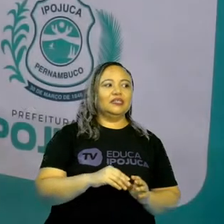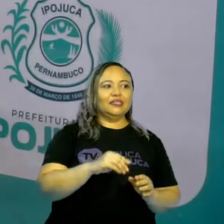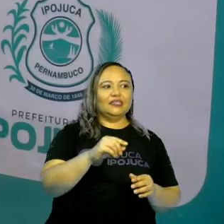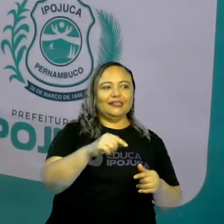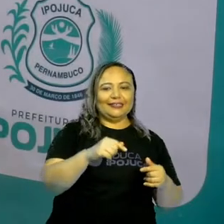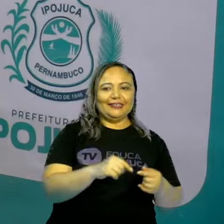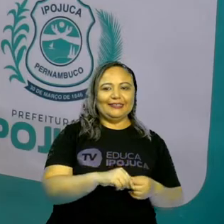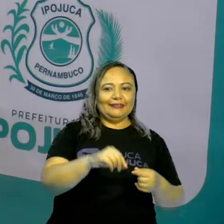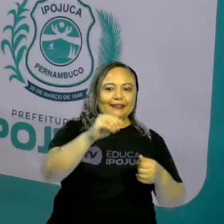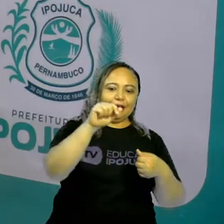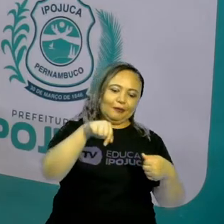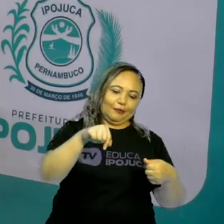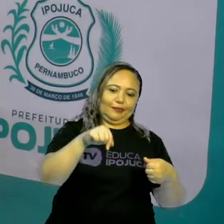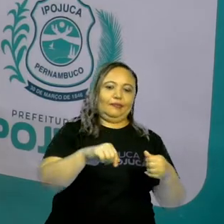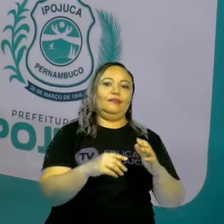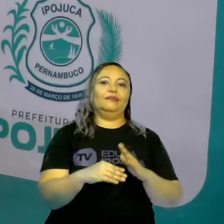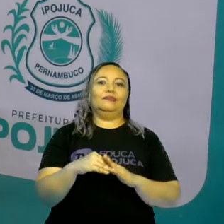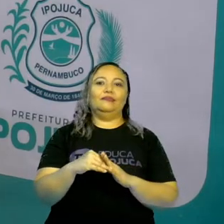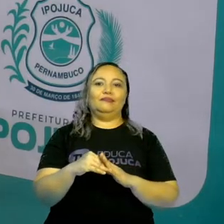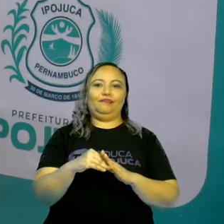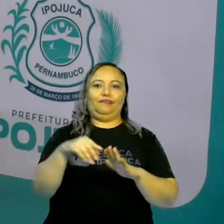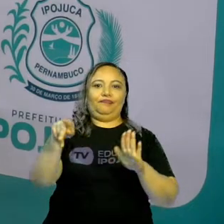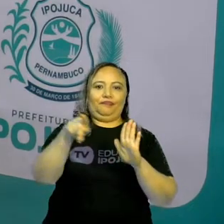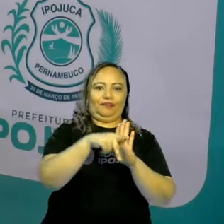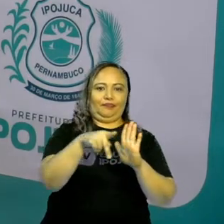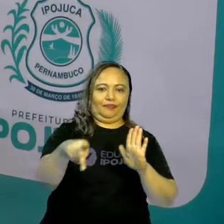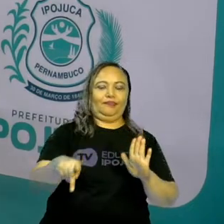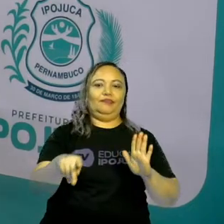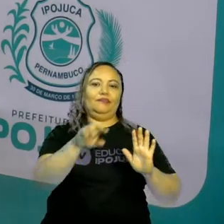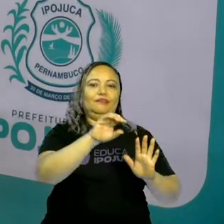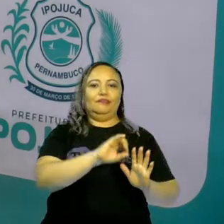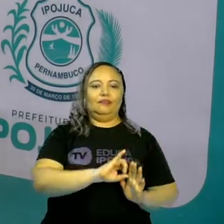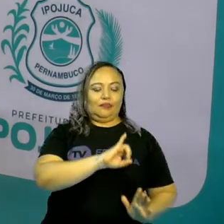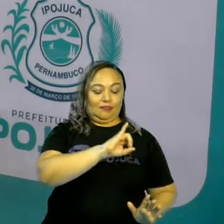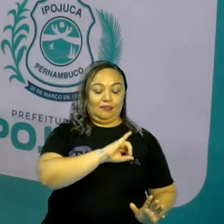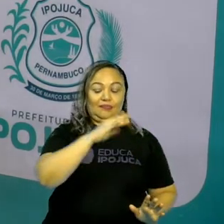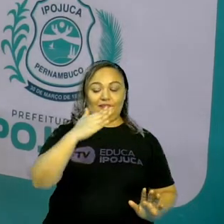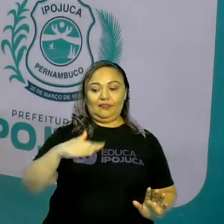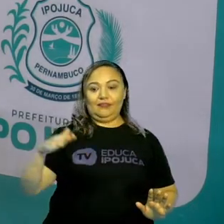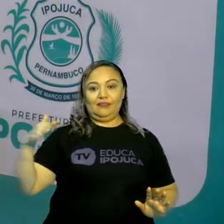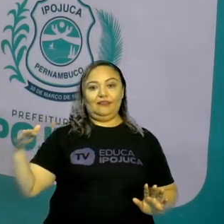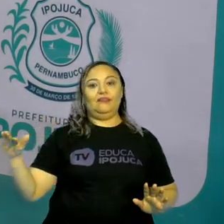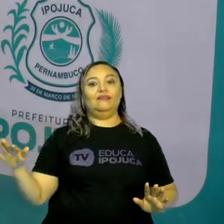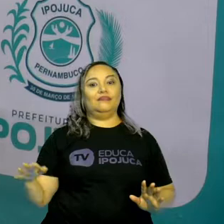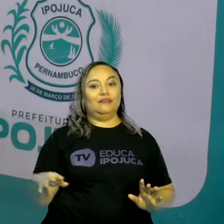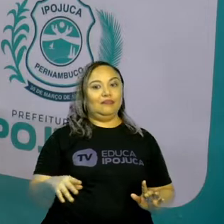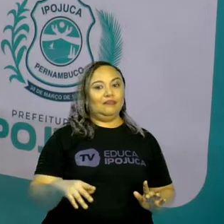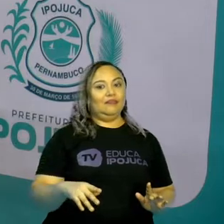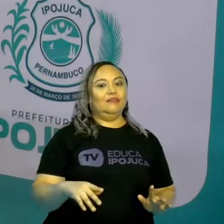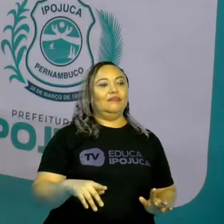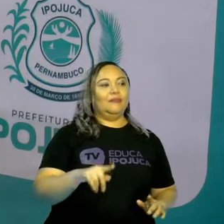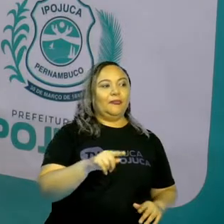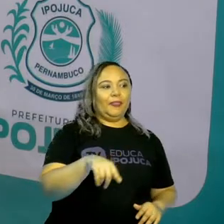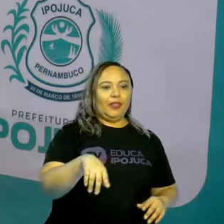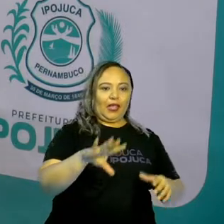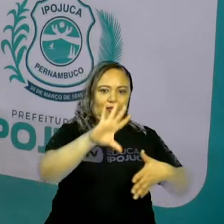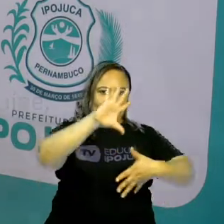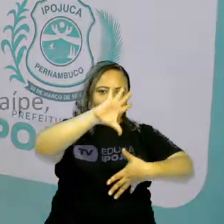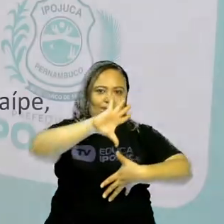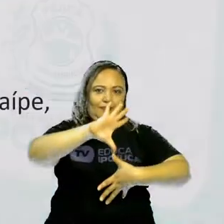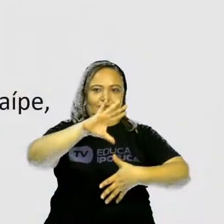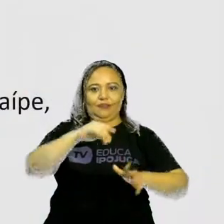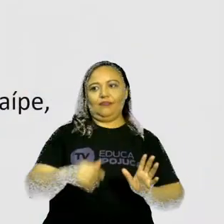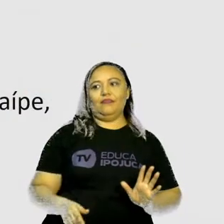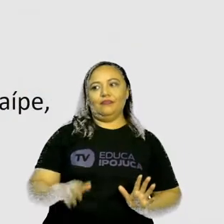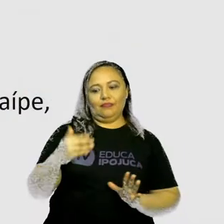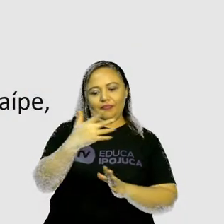são a formação da nossa cidade, que é, olha aí, distribuída. E aqui é o mapa da nossa cidade,